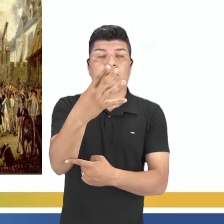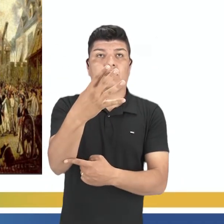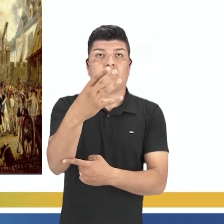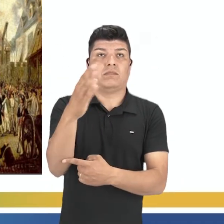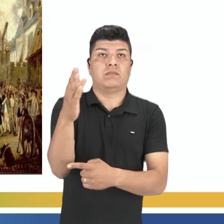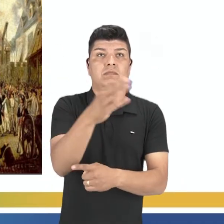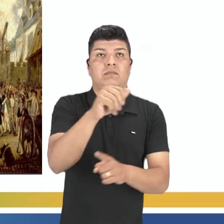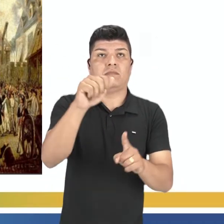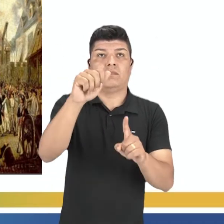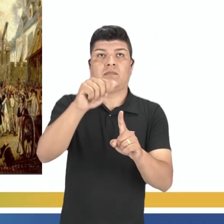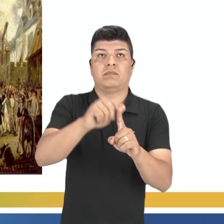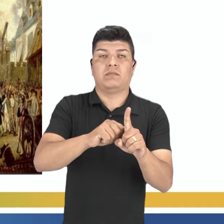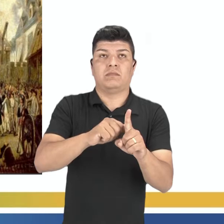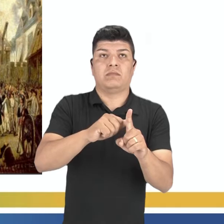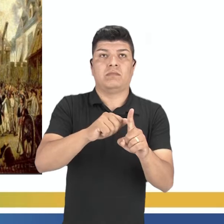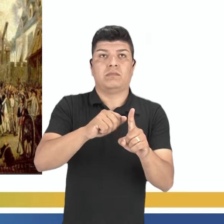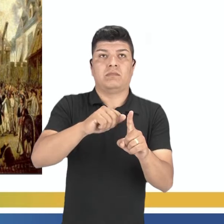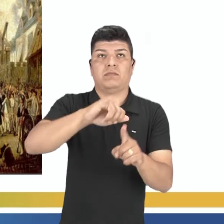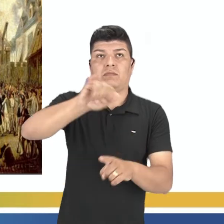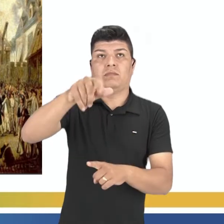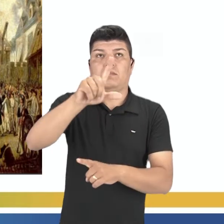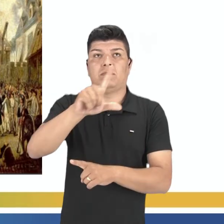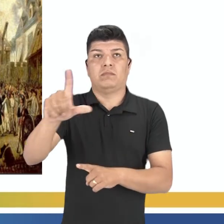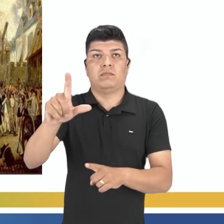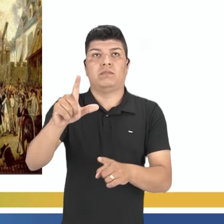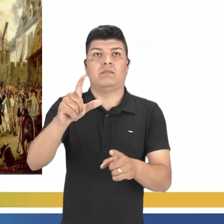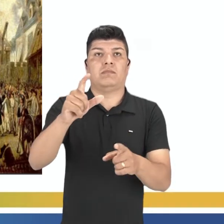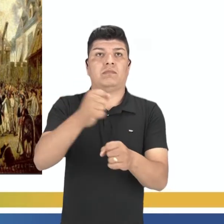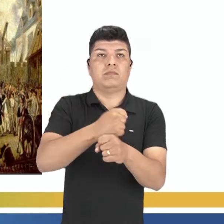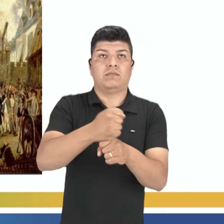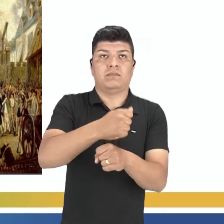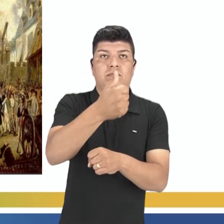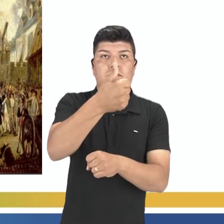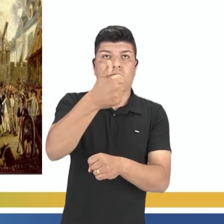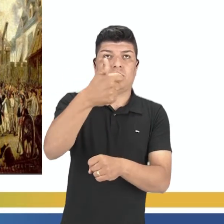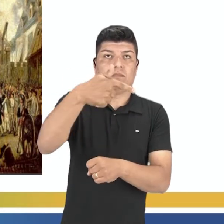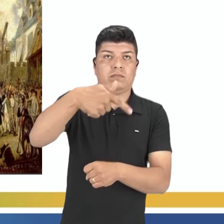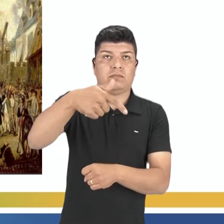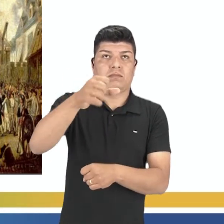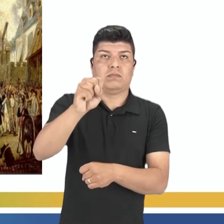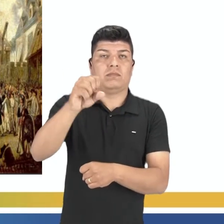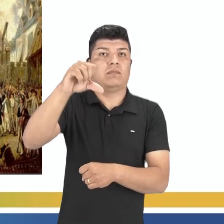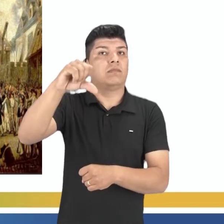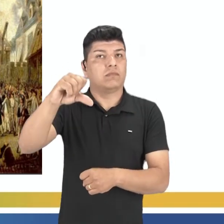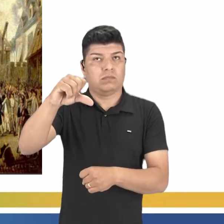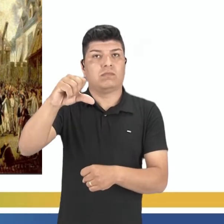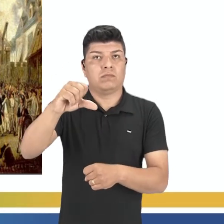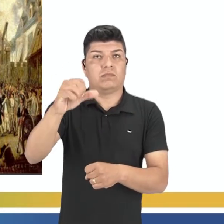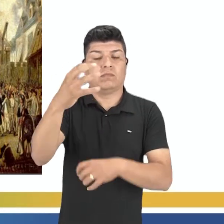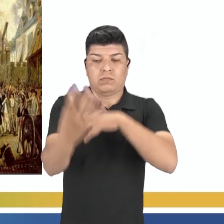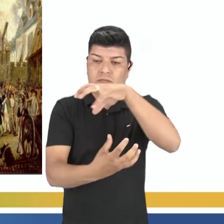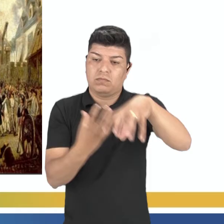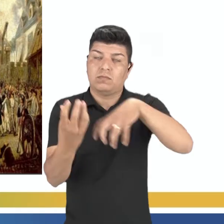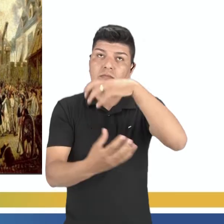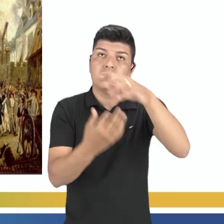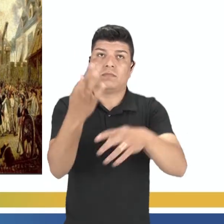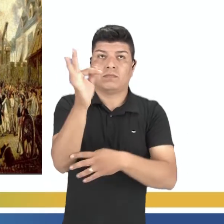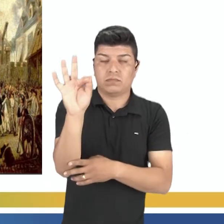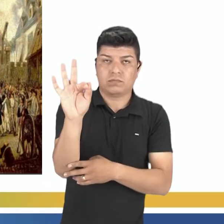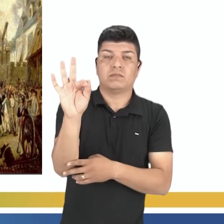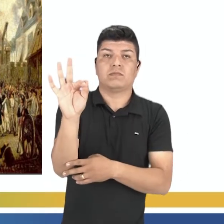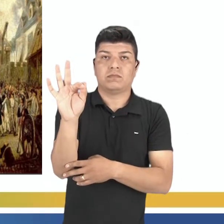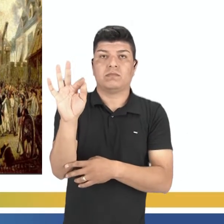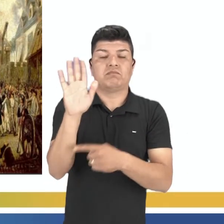14/7/1789. Então, é o ápice da Revolução Francesa, é o ponto maior da Revolução Francesa. Então, é algo